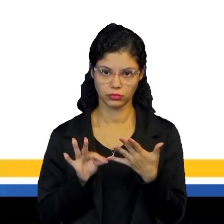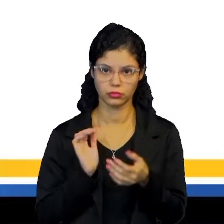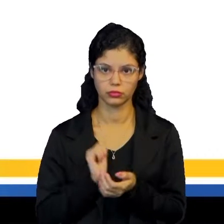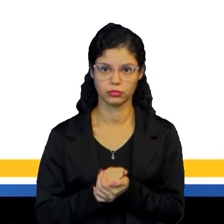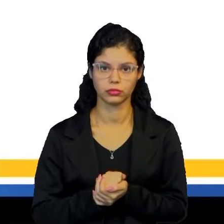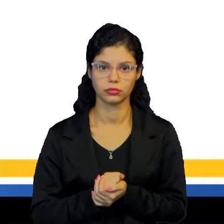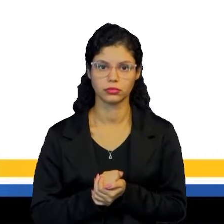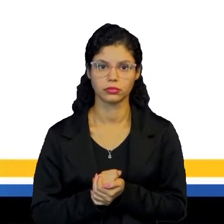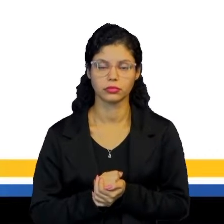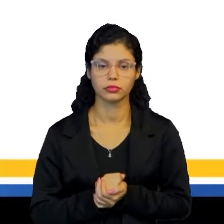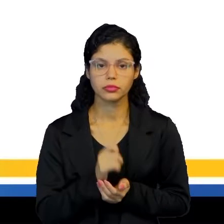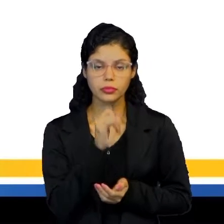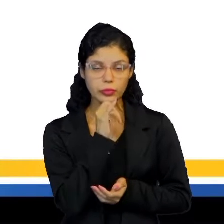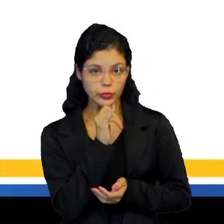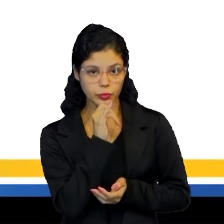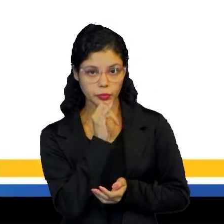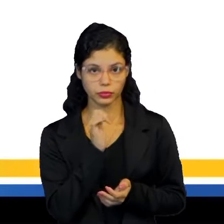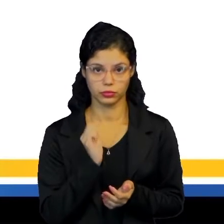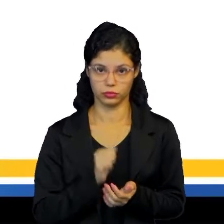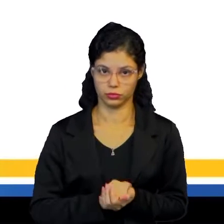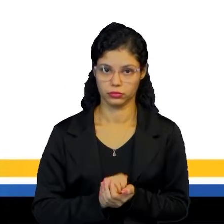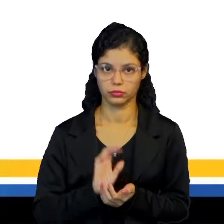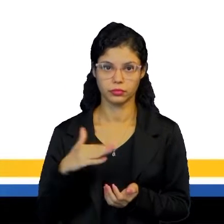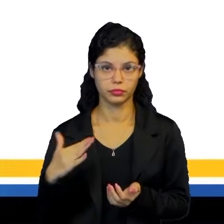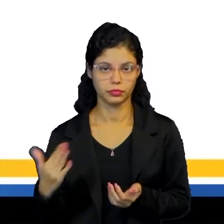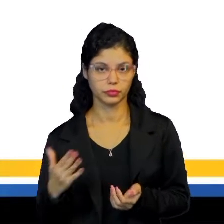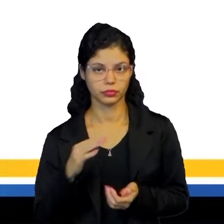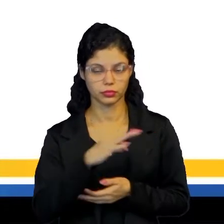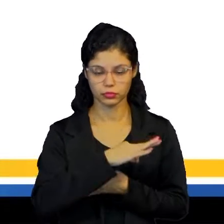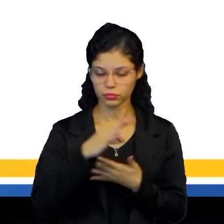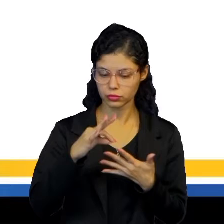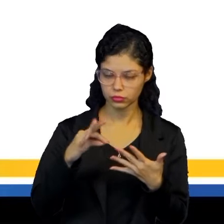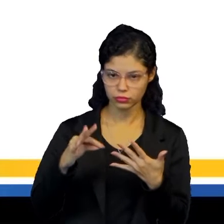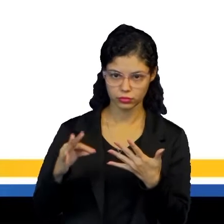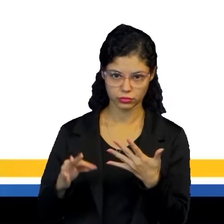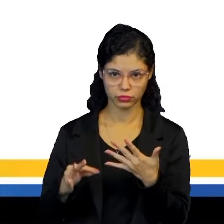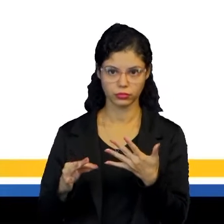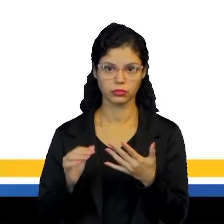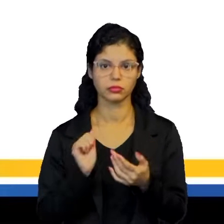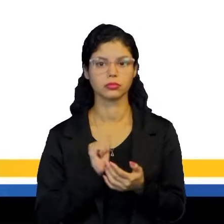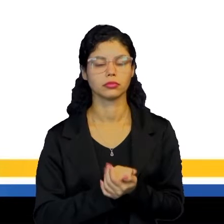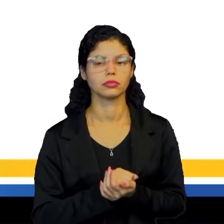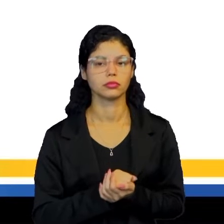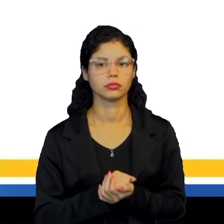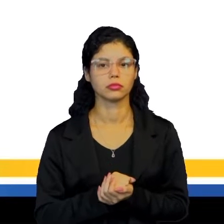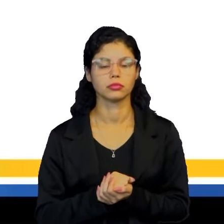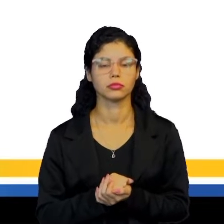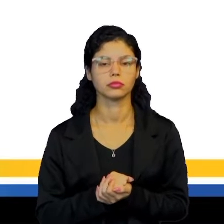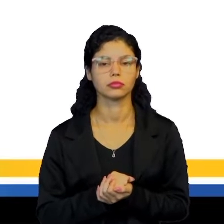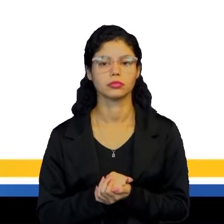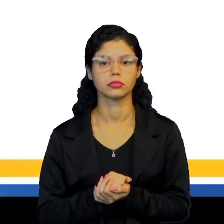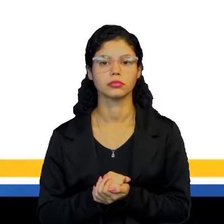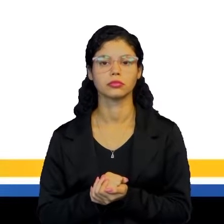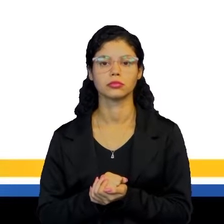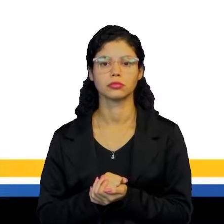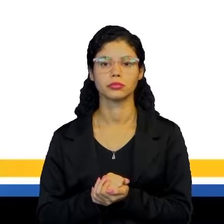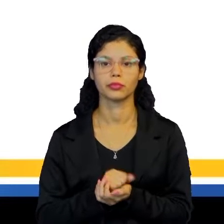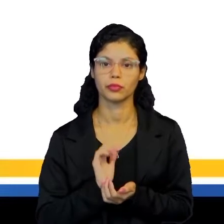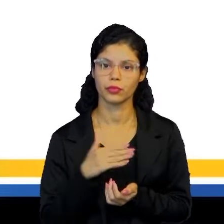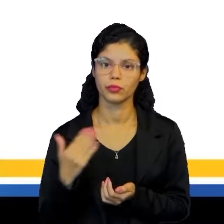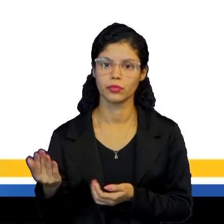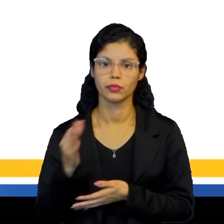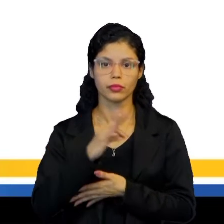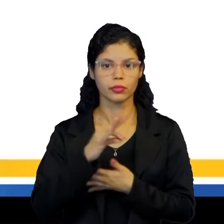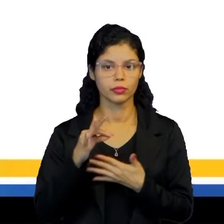de elementos. Então, olha aí, quando eu falo elementos, tá? Então, quando eu